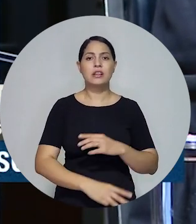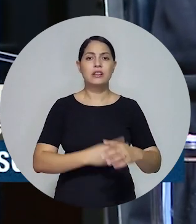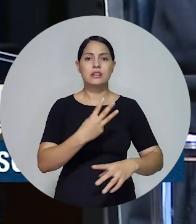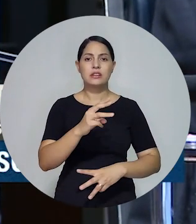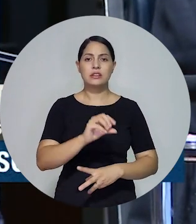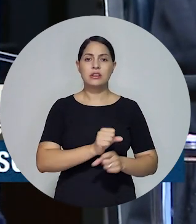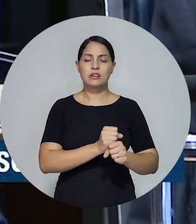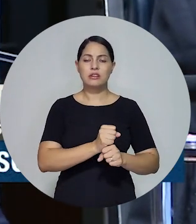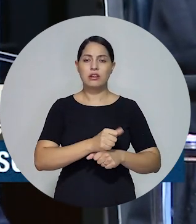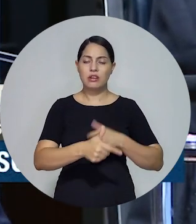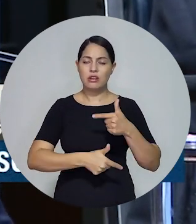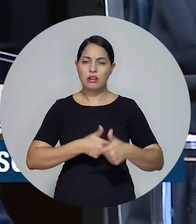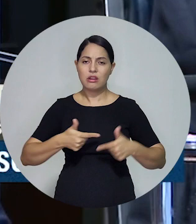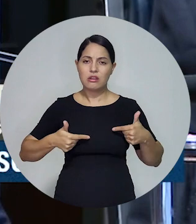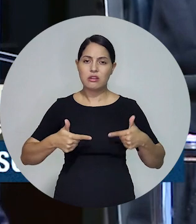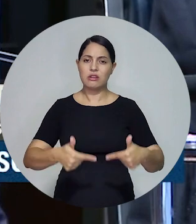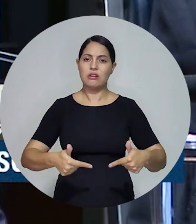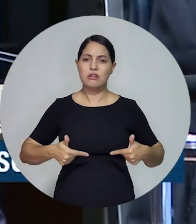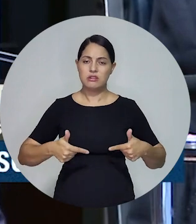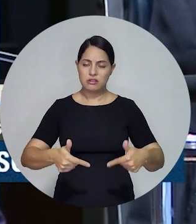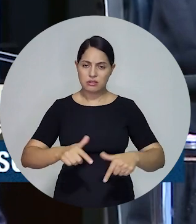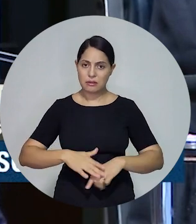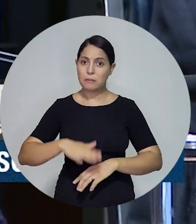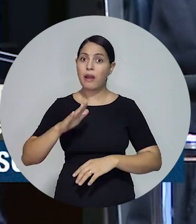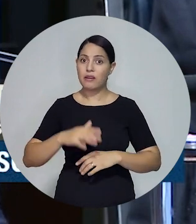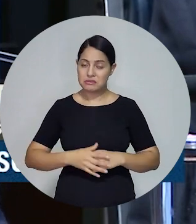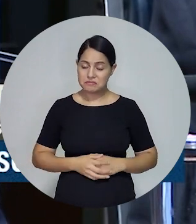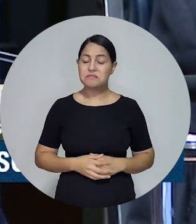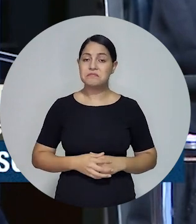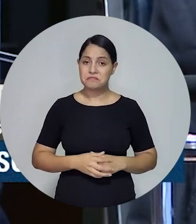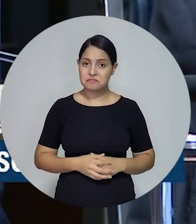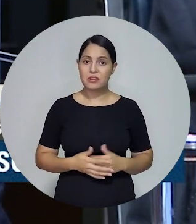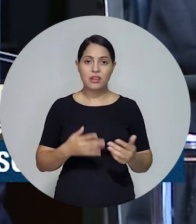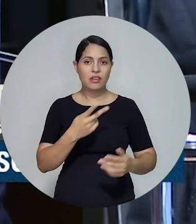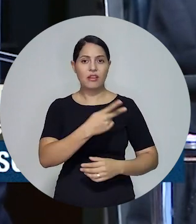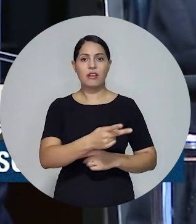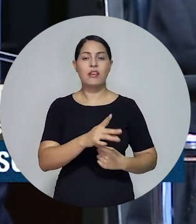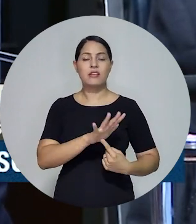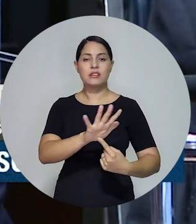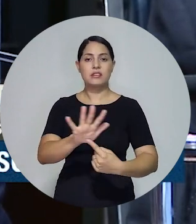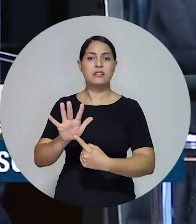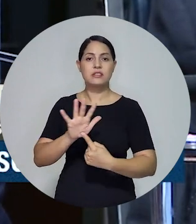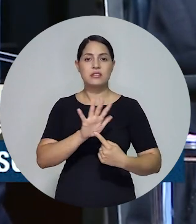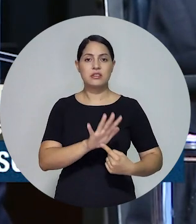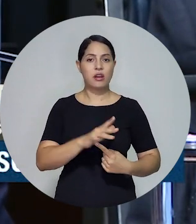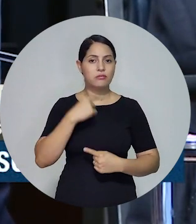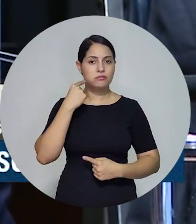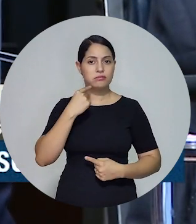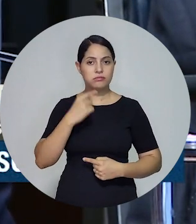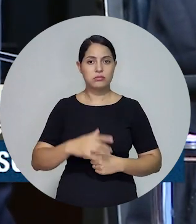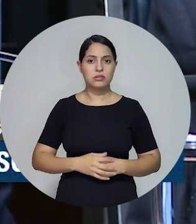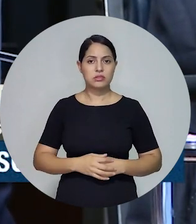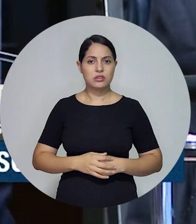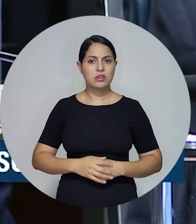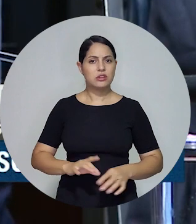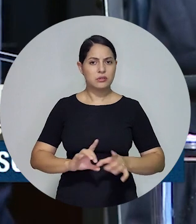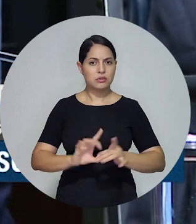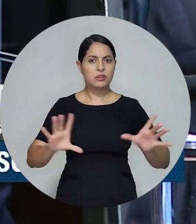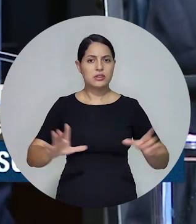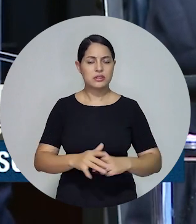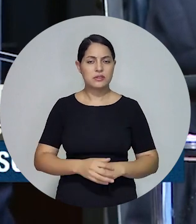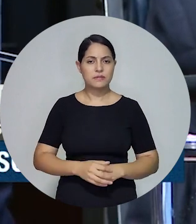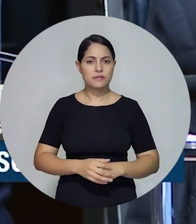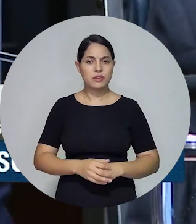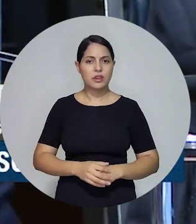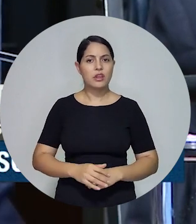de 3 décadas, Rui Barbosa destacou-se também como advogado, como diplomata, tradutor e jornalista,